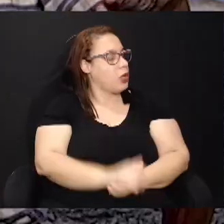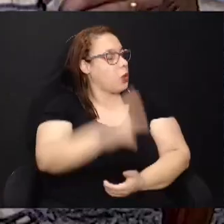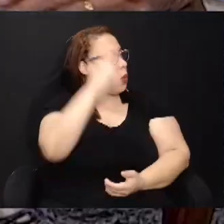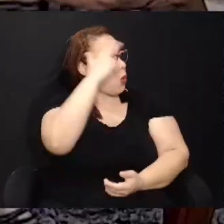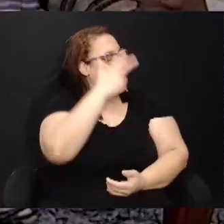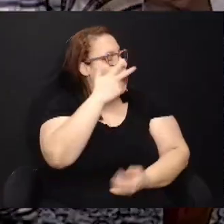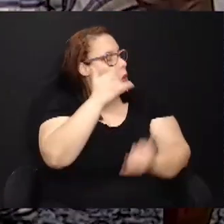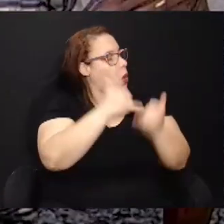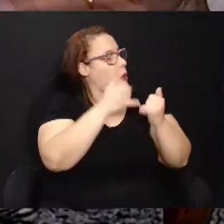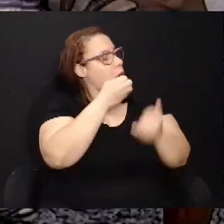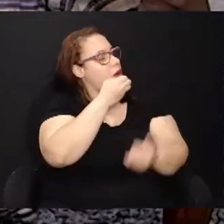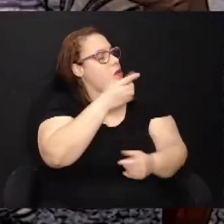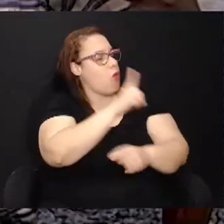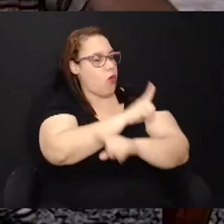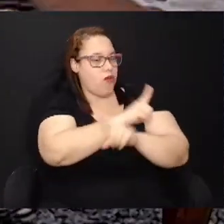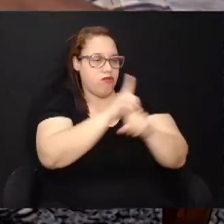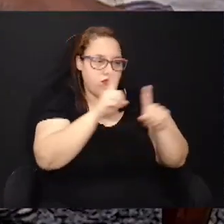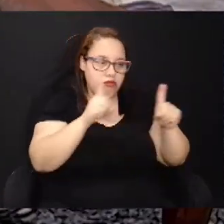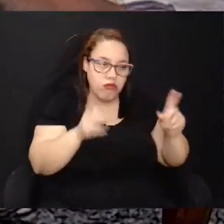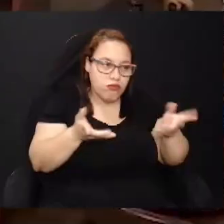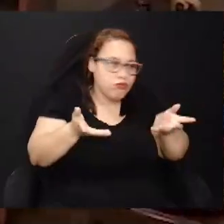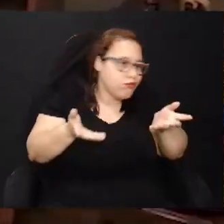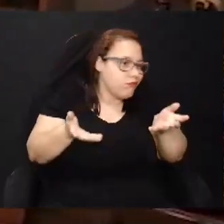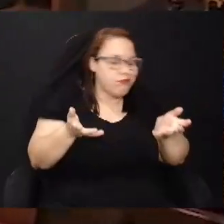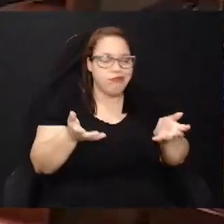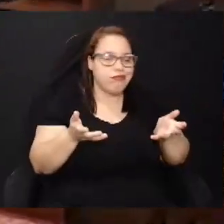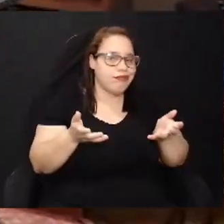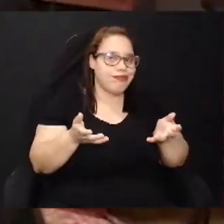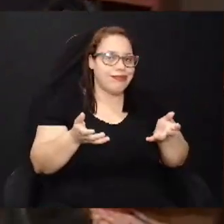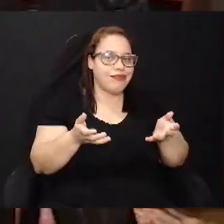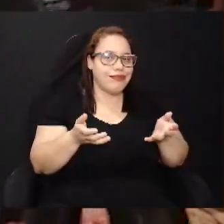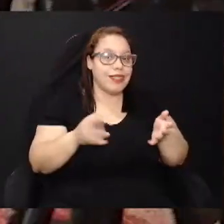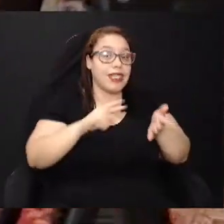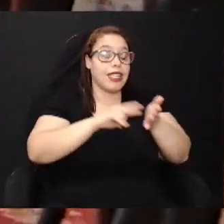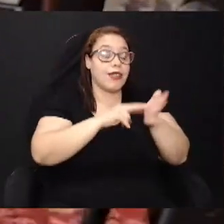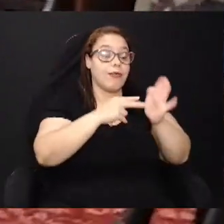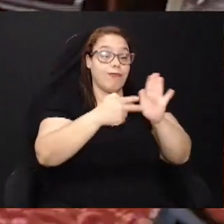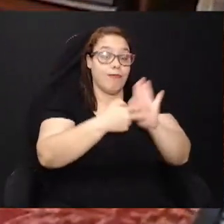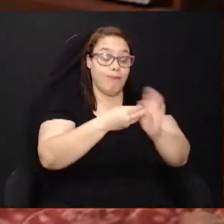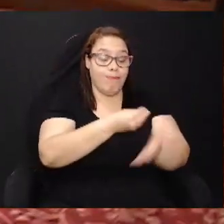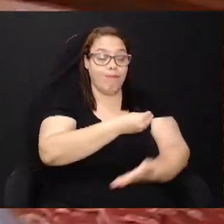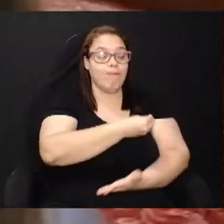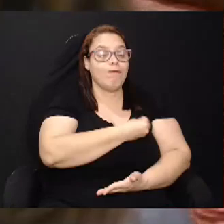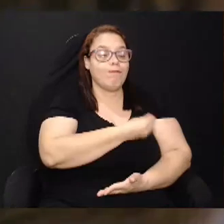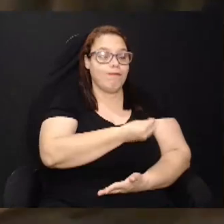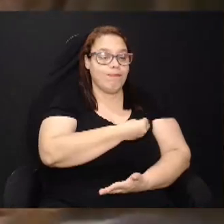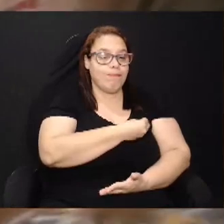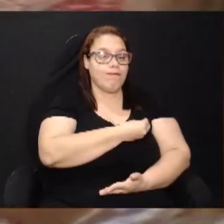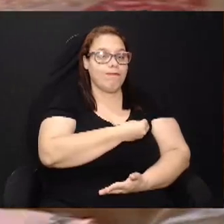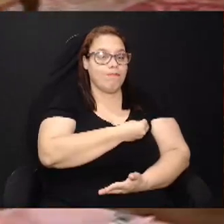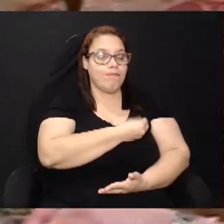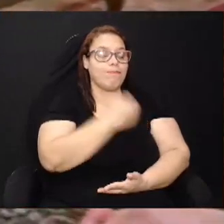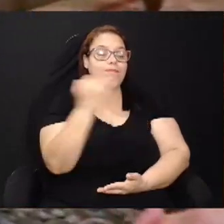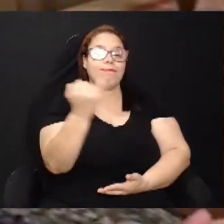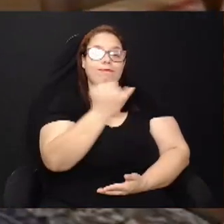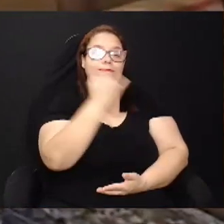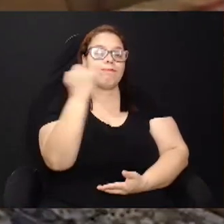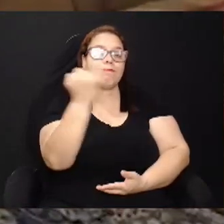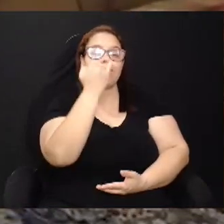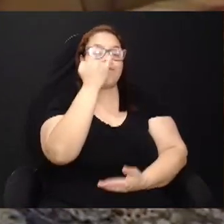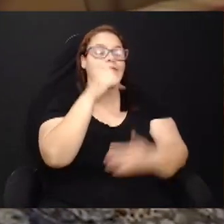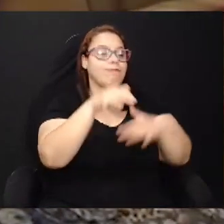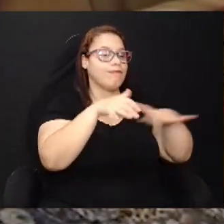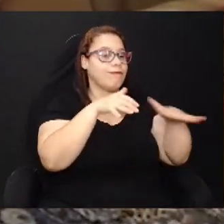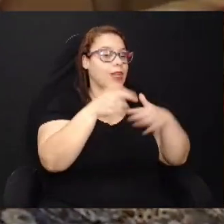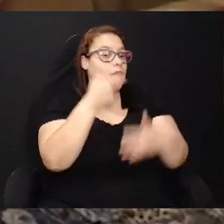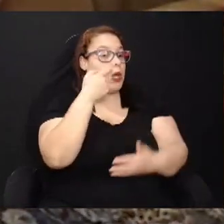não, fazê-los significar para a nossa vida modificações que sejam importantes para aquele momento que a gente vive.